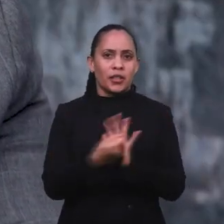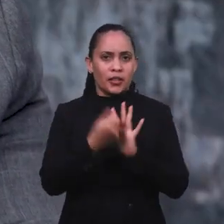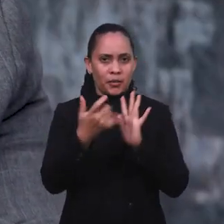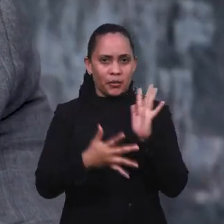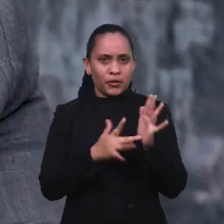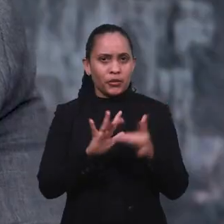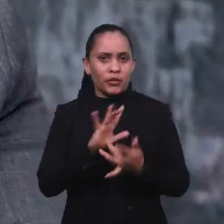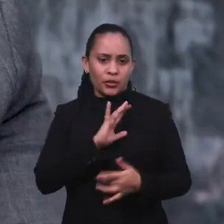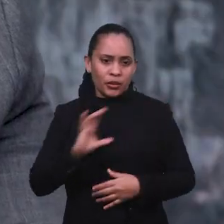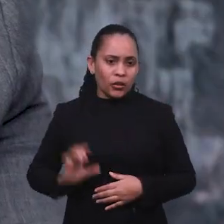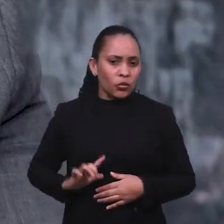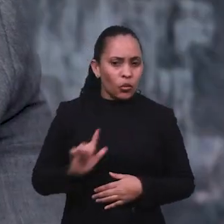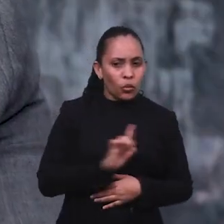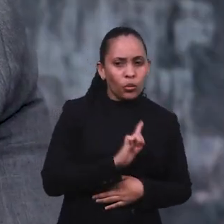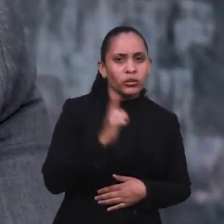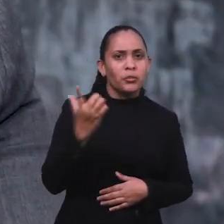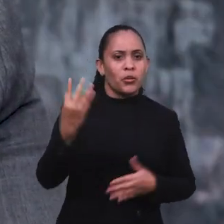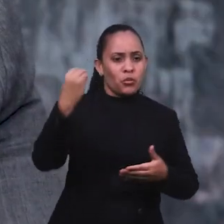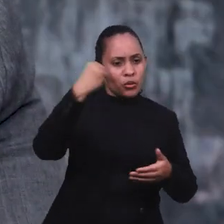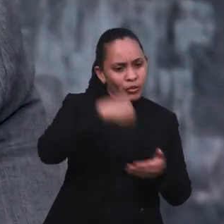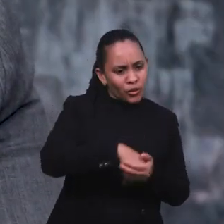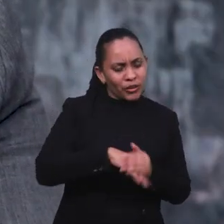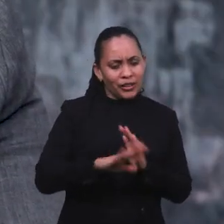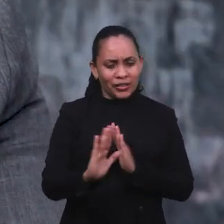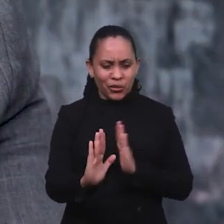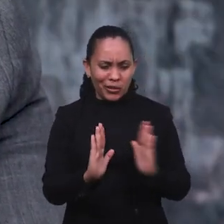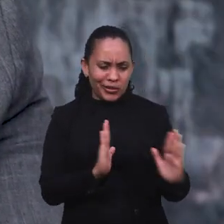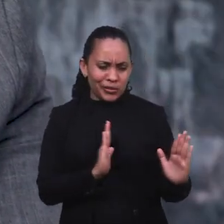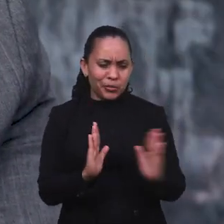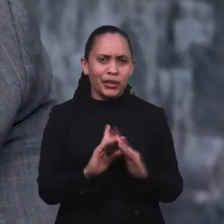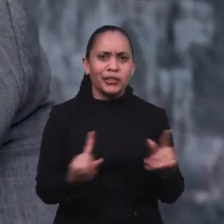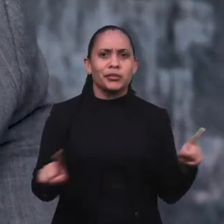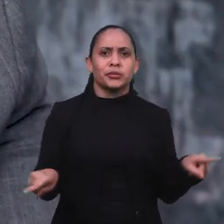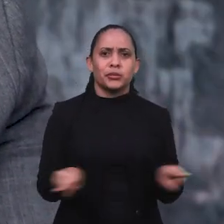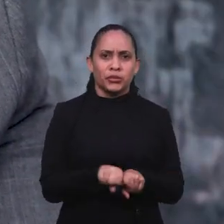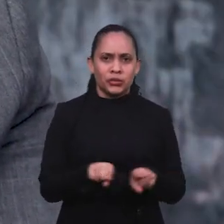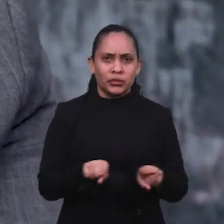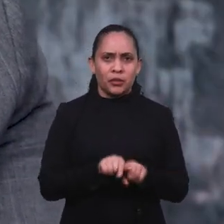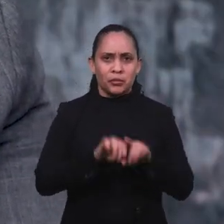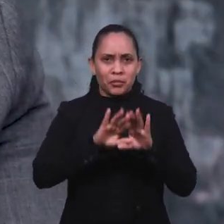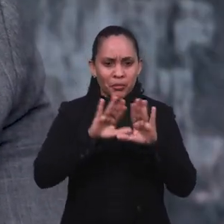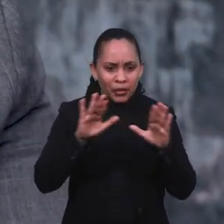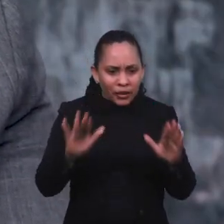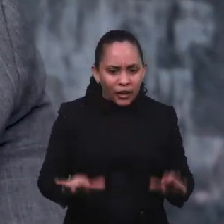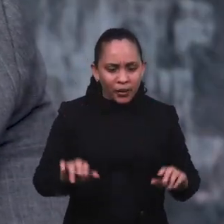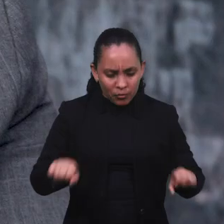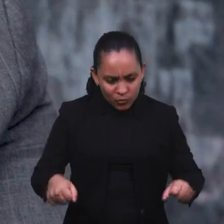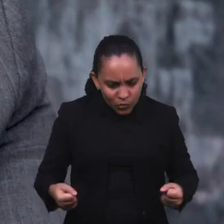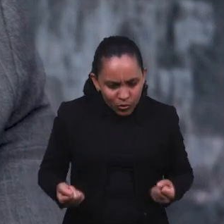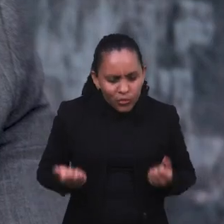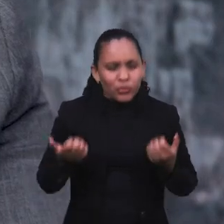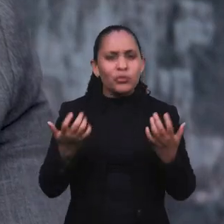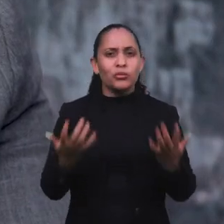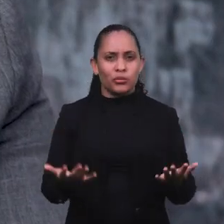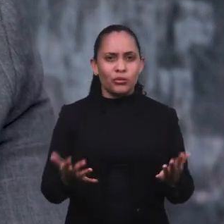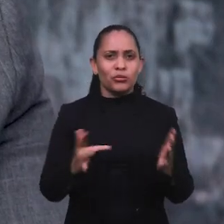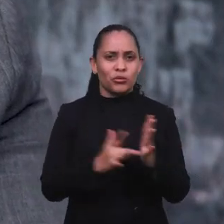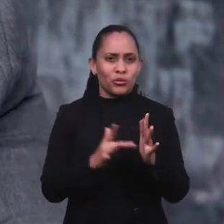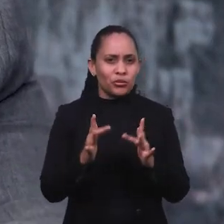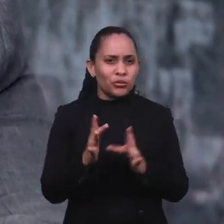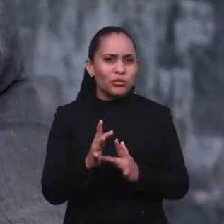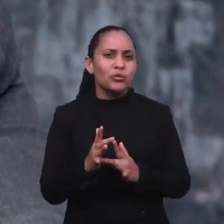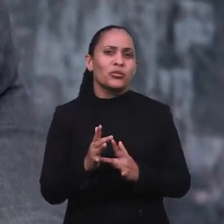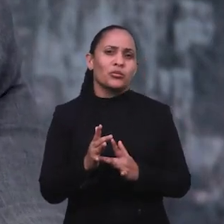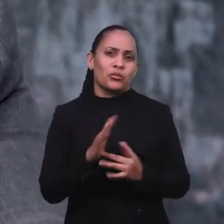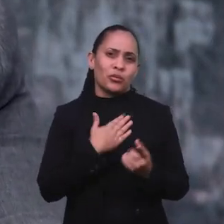também uma outra coisa que entrou nesse período. Então, a cada missa haveria uma repetição do sacrifício de Cristo. Nós